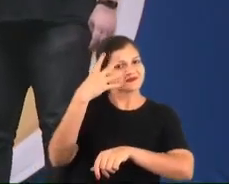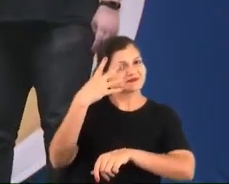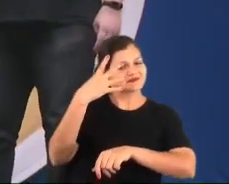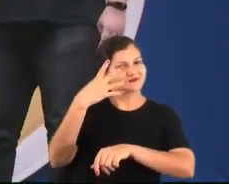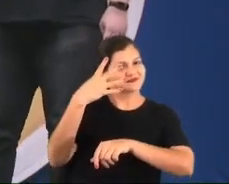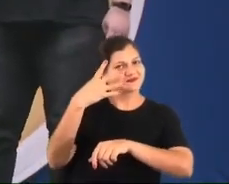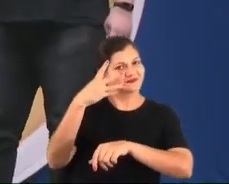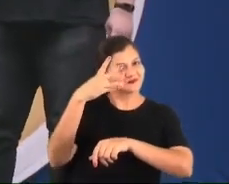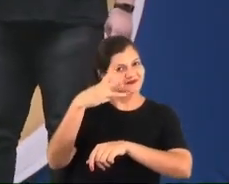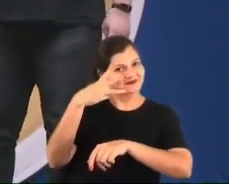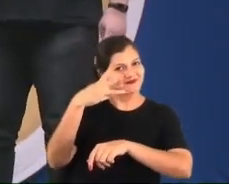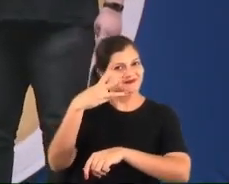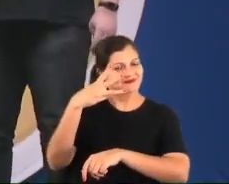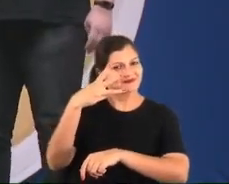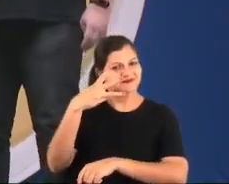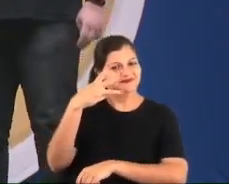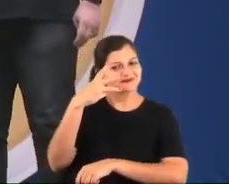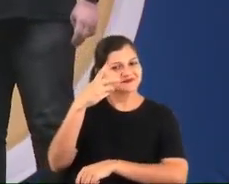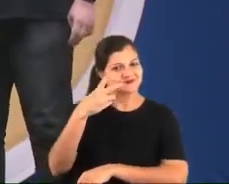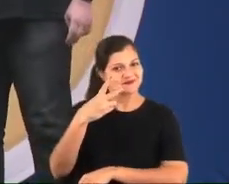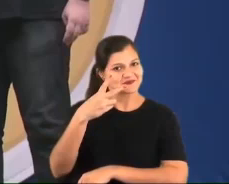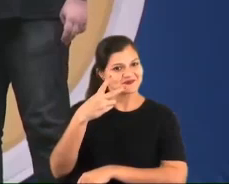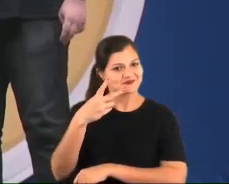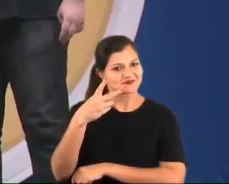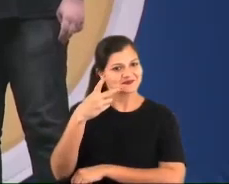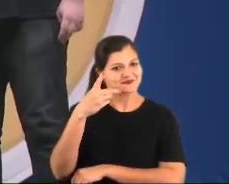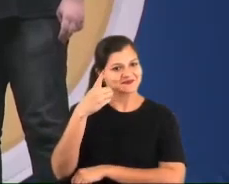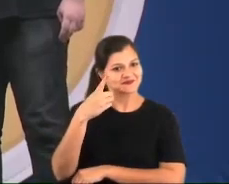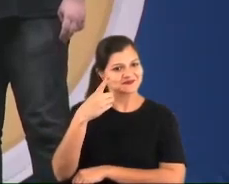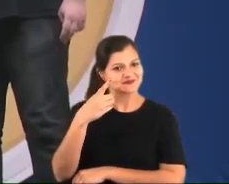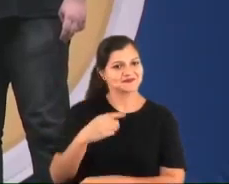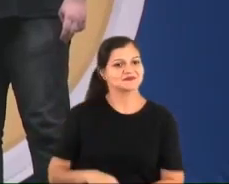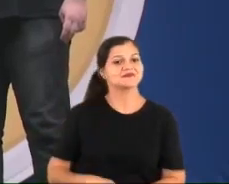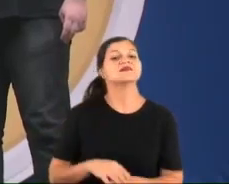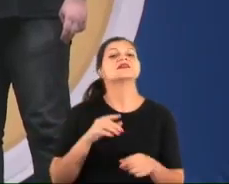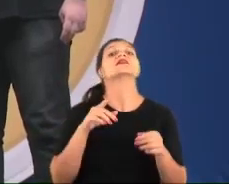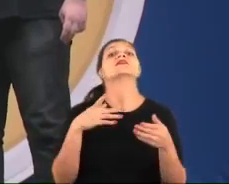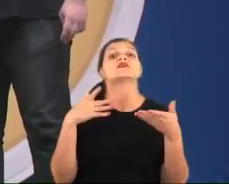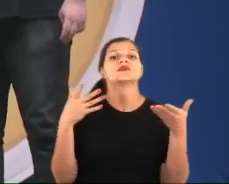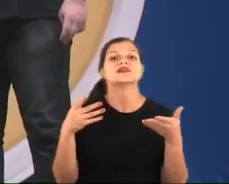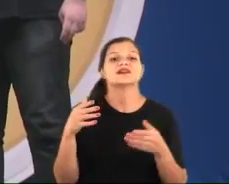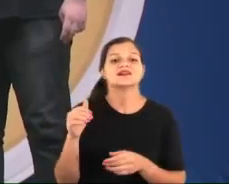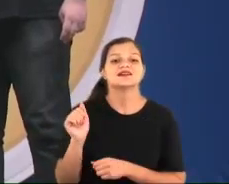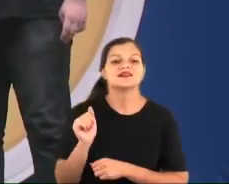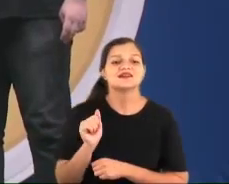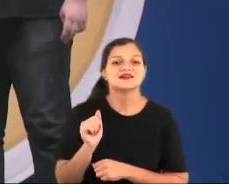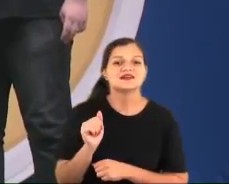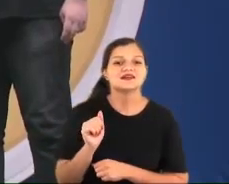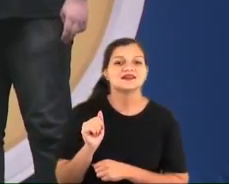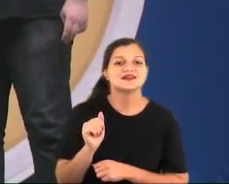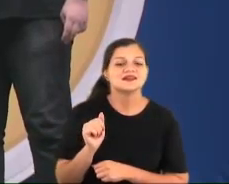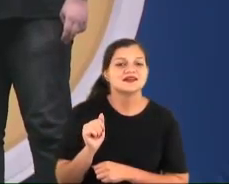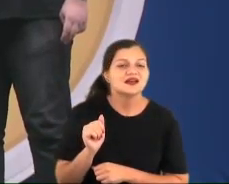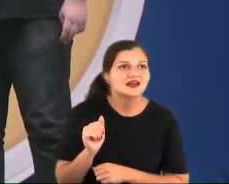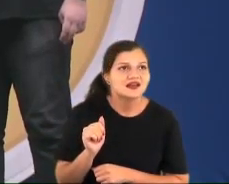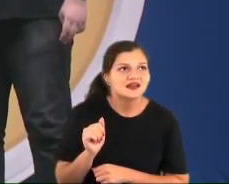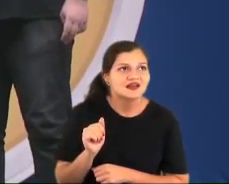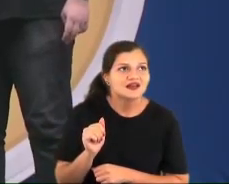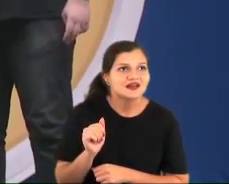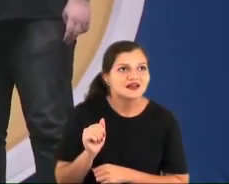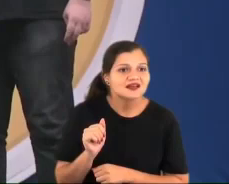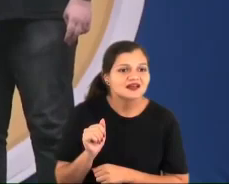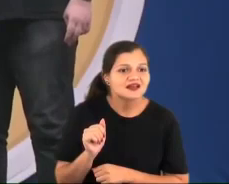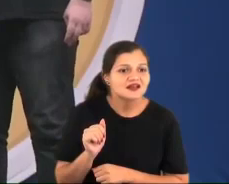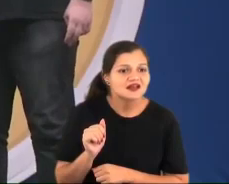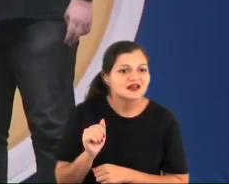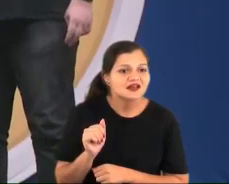4, 3, 2, 1. Darley, A, B, C ou D? C.